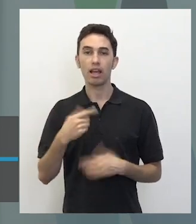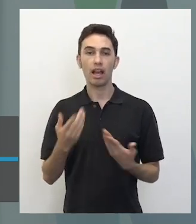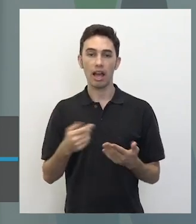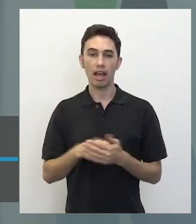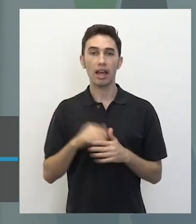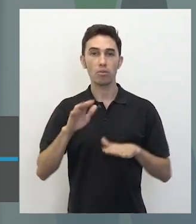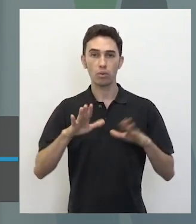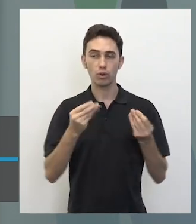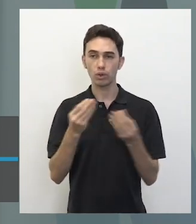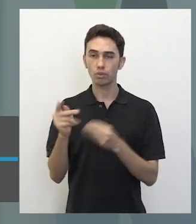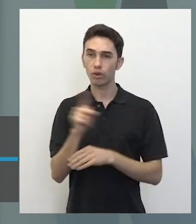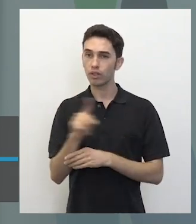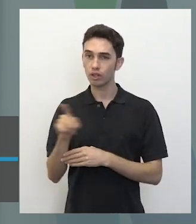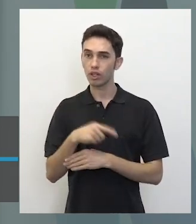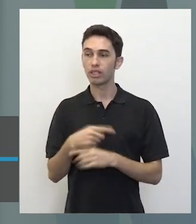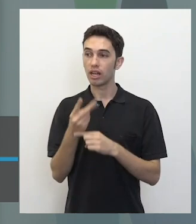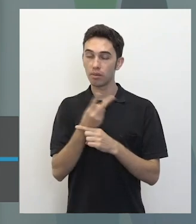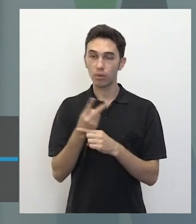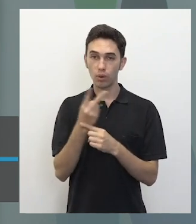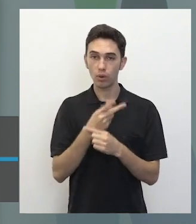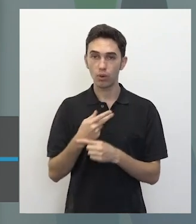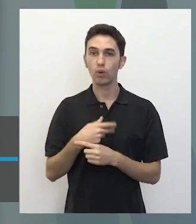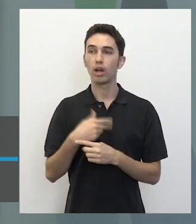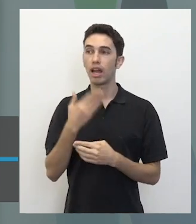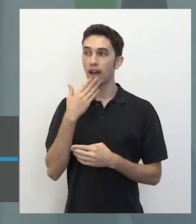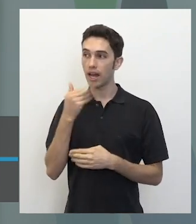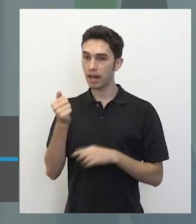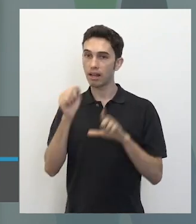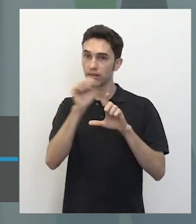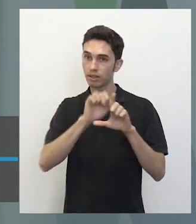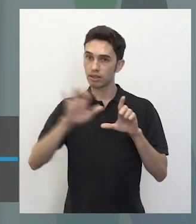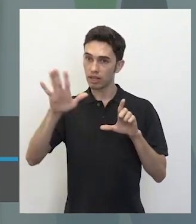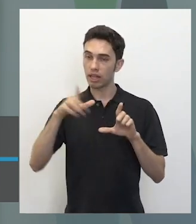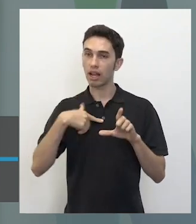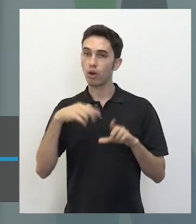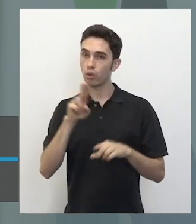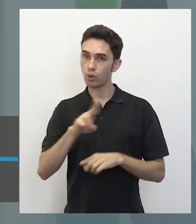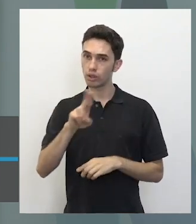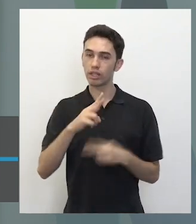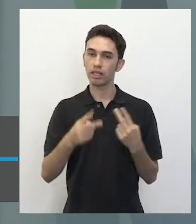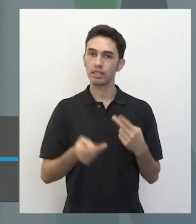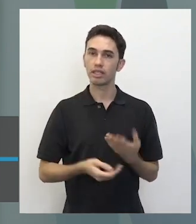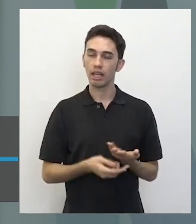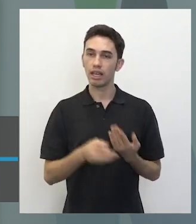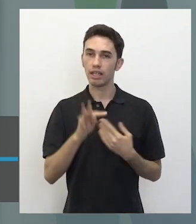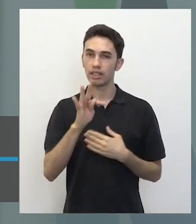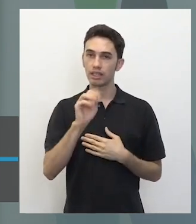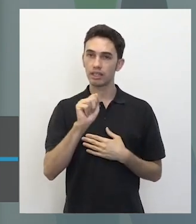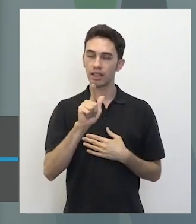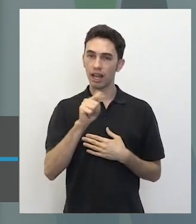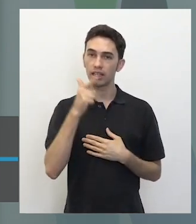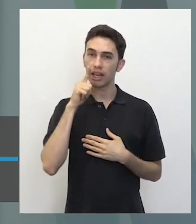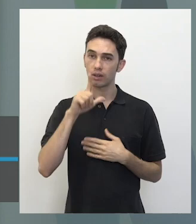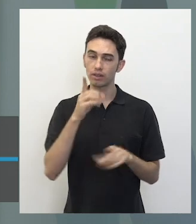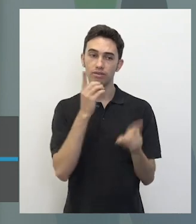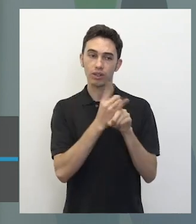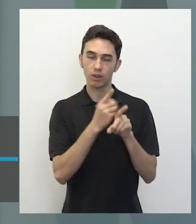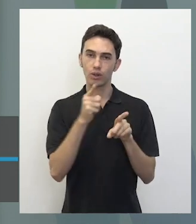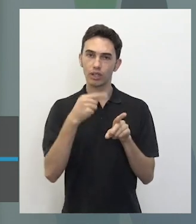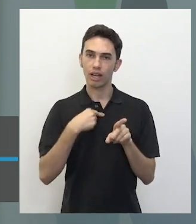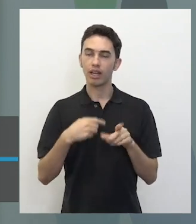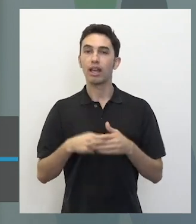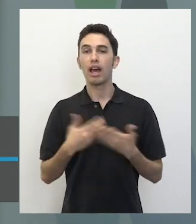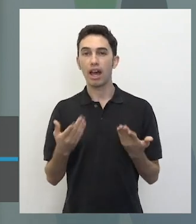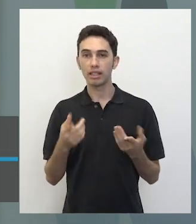tenho atividade. Marca a gente, se você colocar essa tag que eu acabei de falar, leitura CMSP, eu consigo te achar. Porque se você joga, eu no